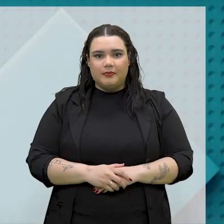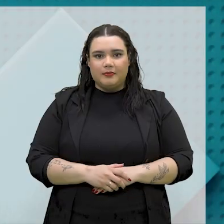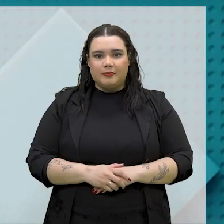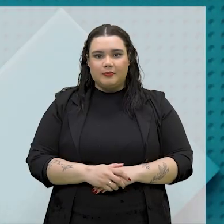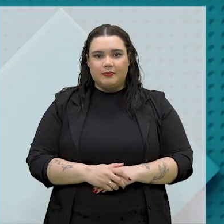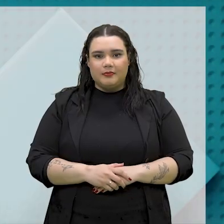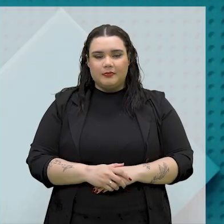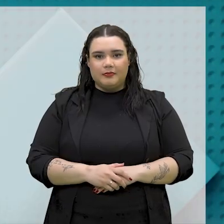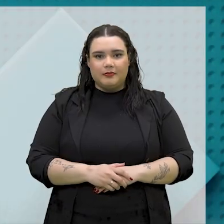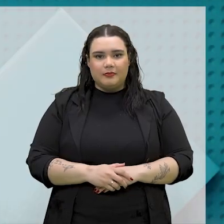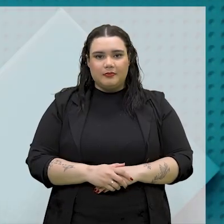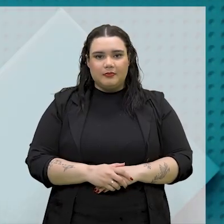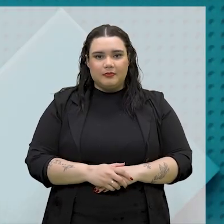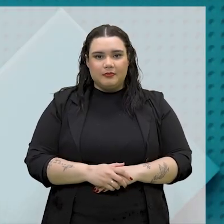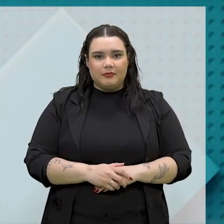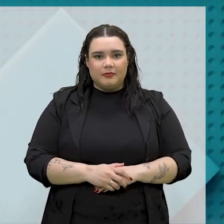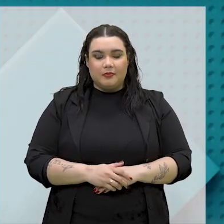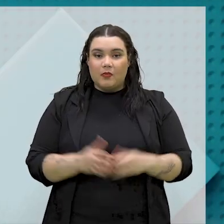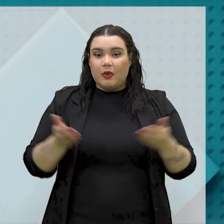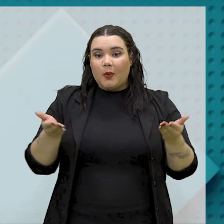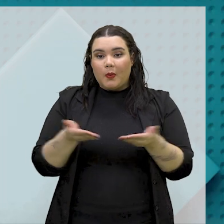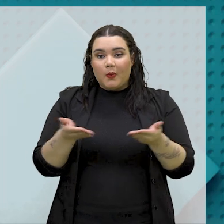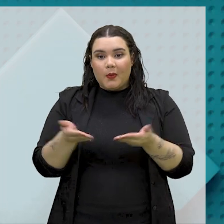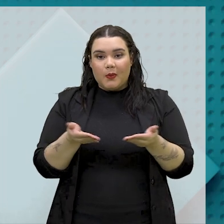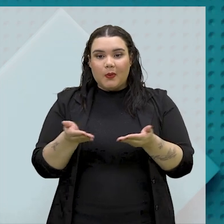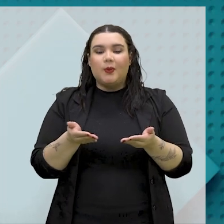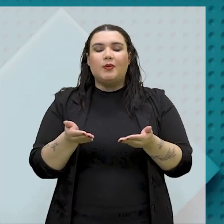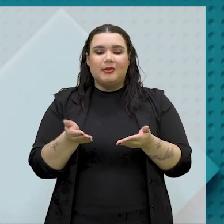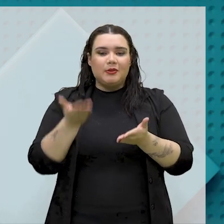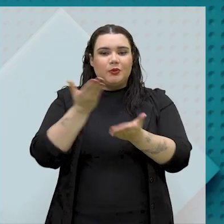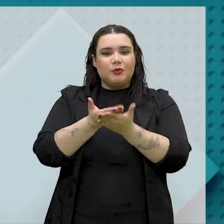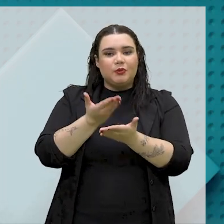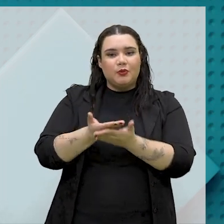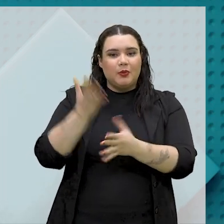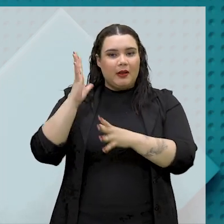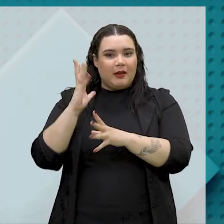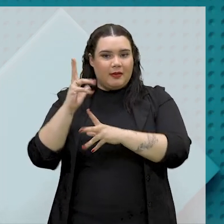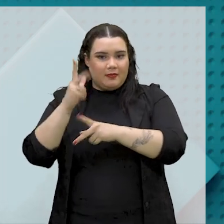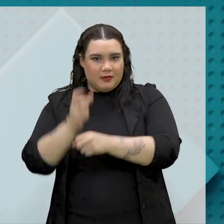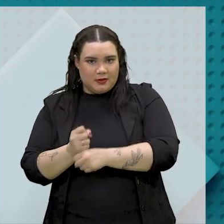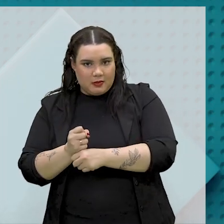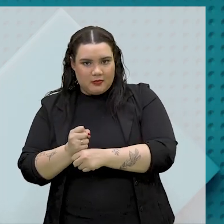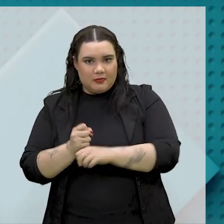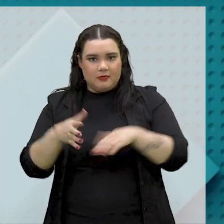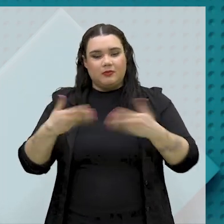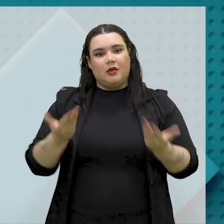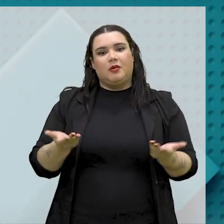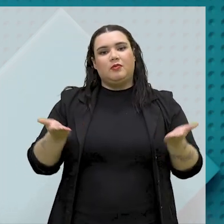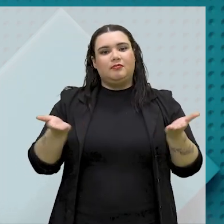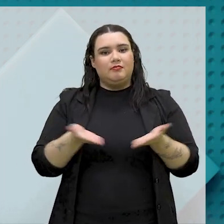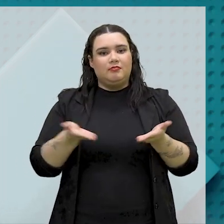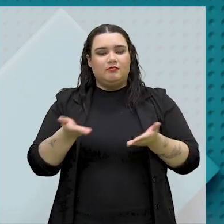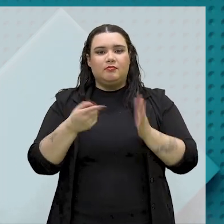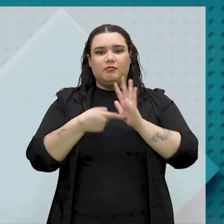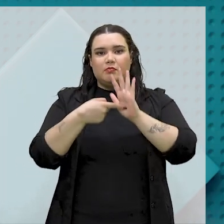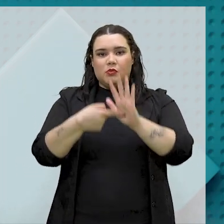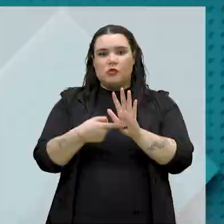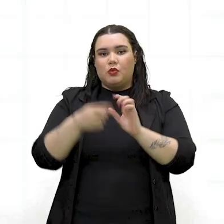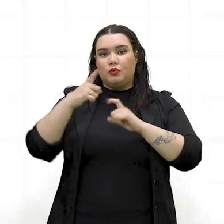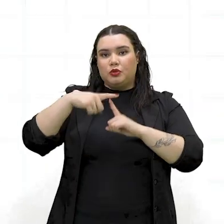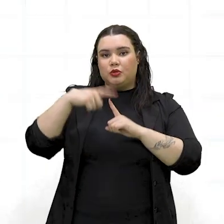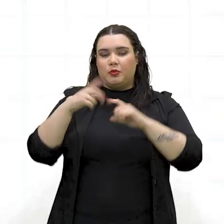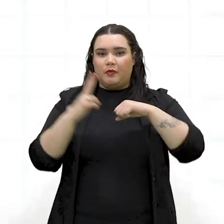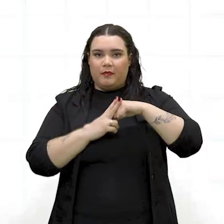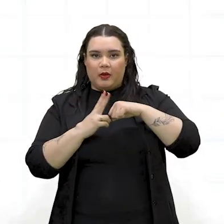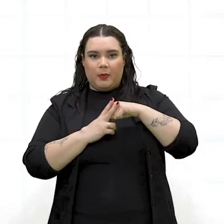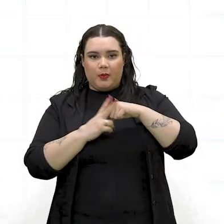Hey guys! Hoje é dia de revisão e eu trouxe para vocês um pouco aqui dos verbos modais. Let's